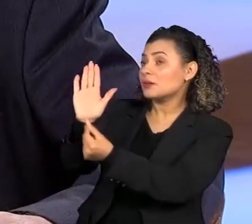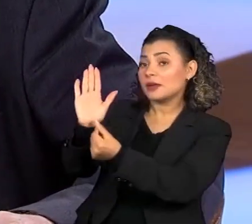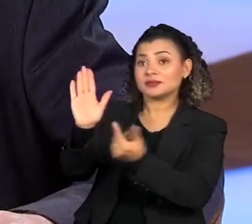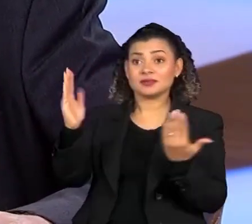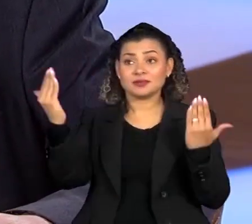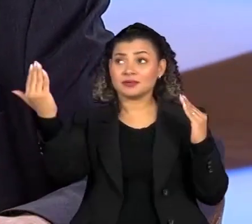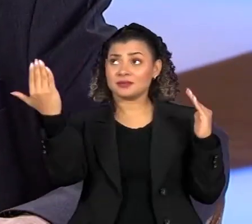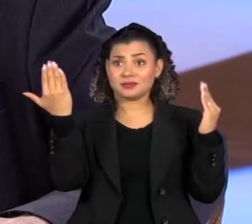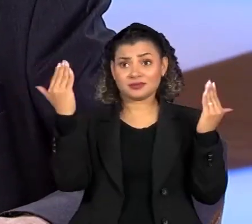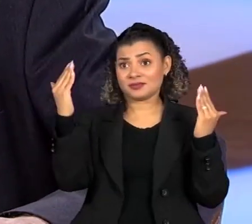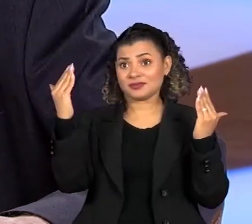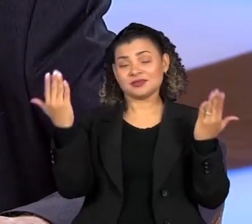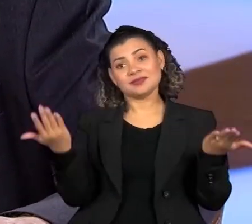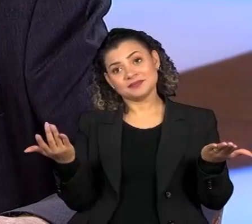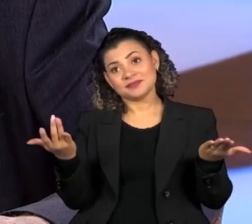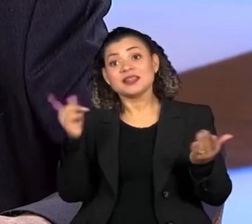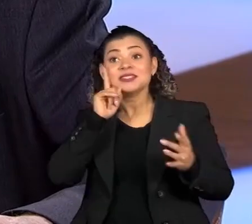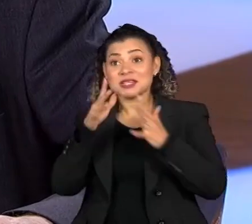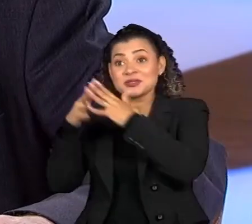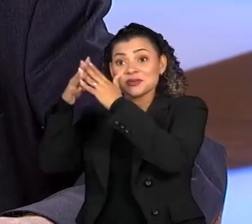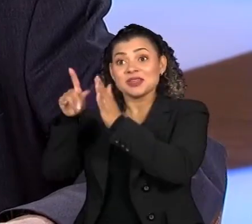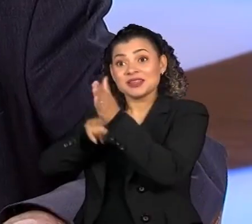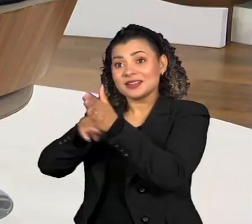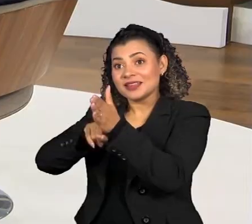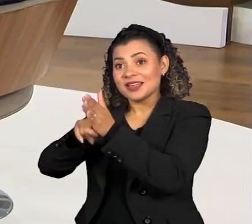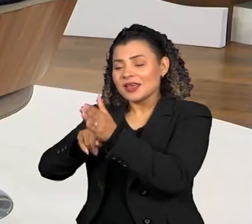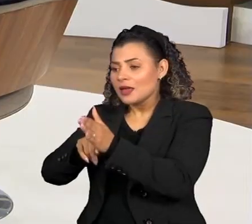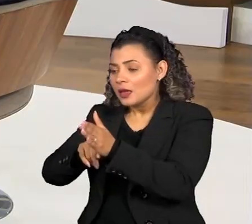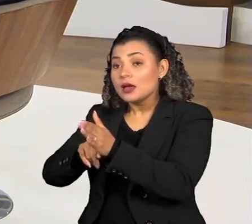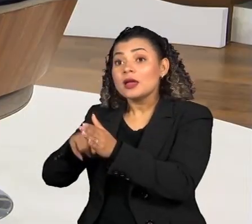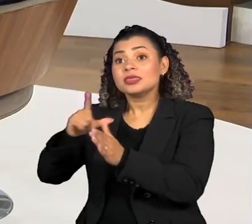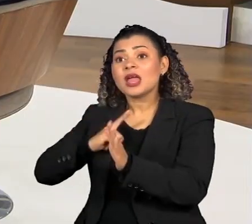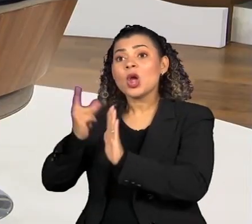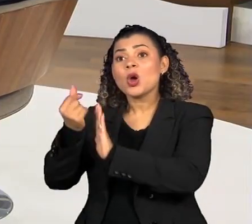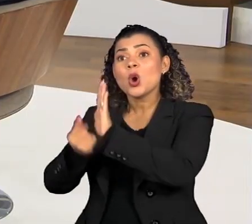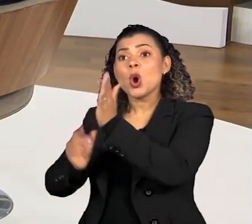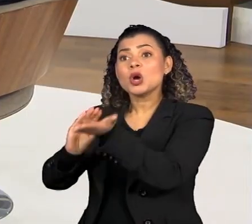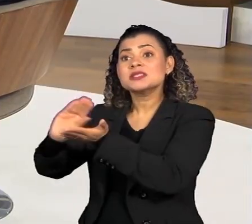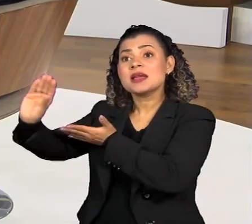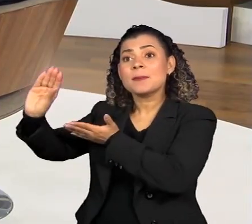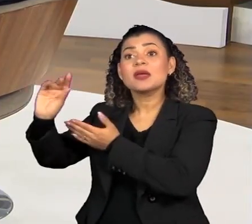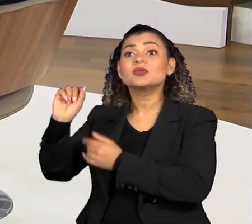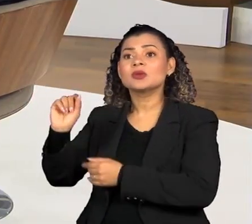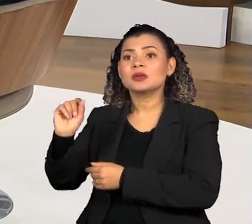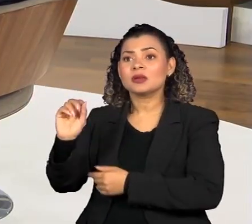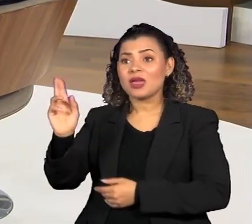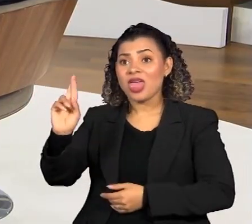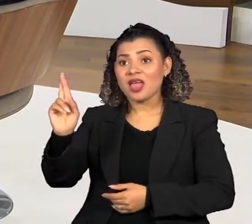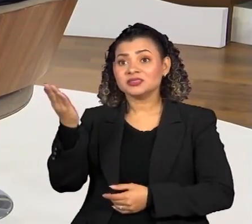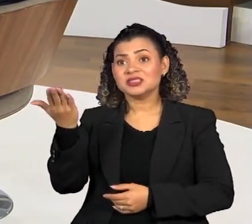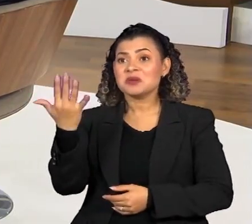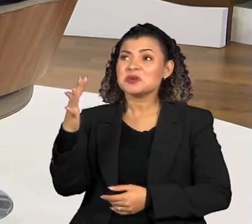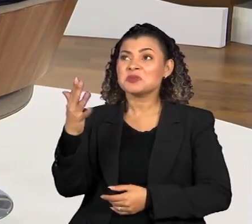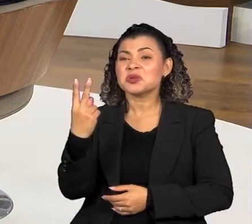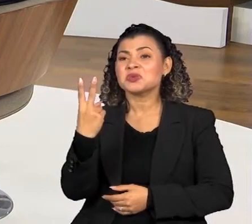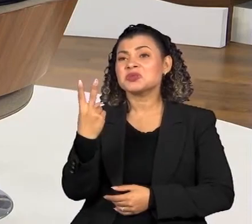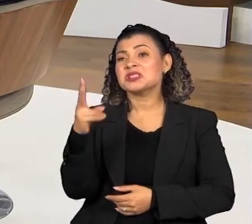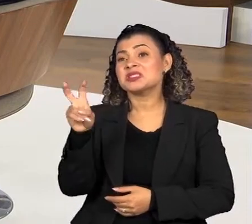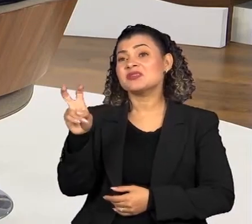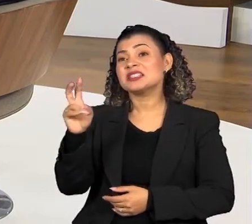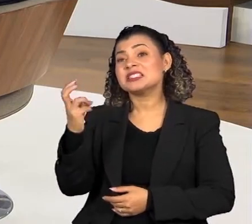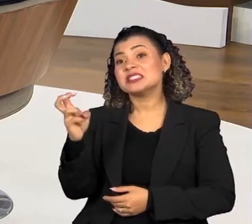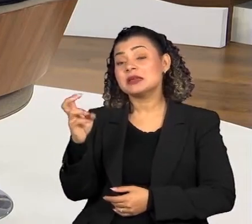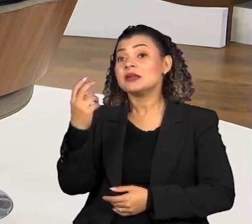de pesquisa importante dos Estados Unidos fazer um orçamento que transformado em Reais corresponde a 225